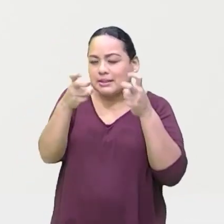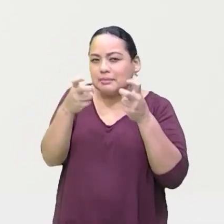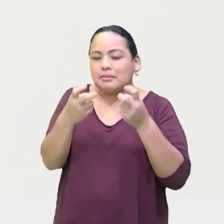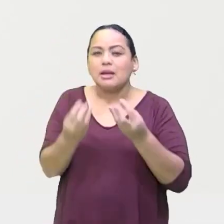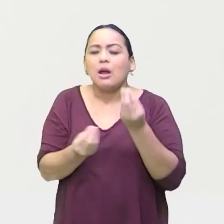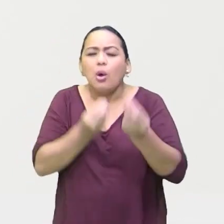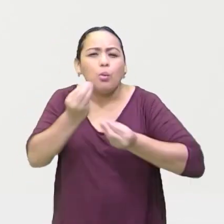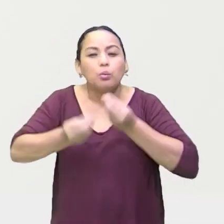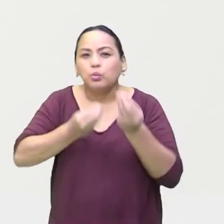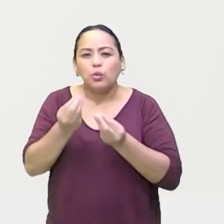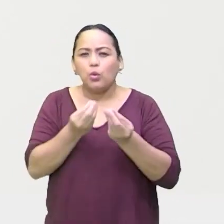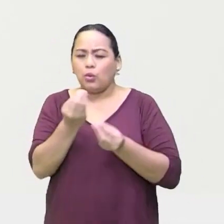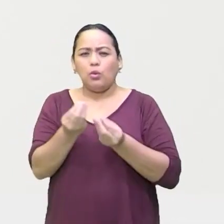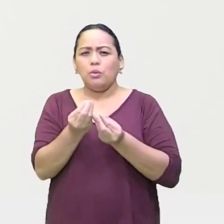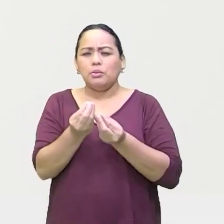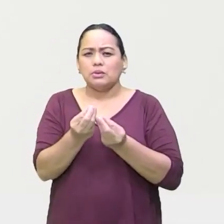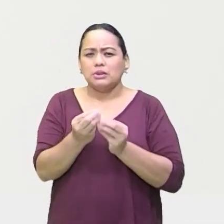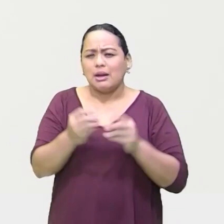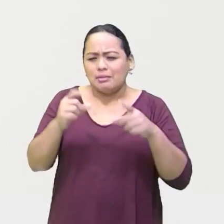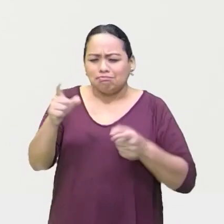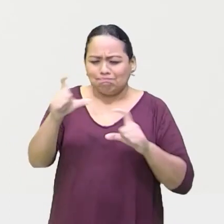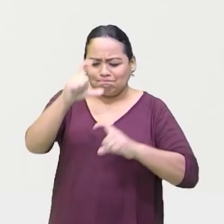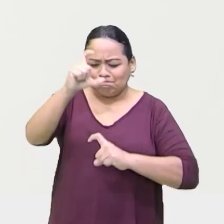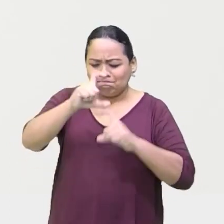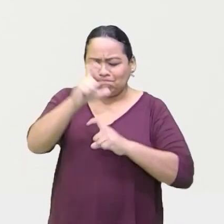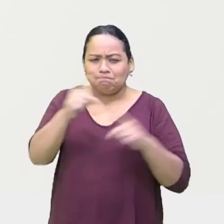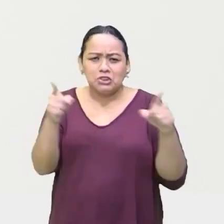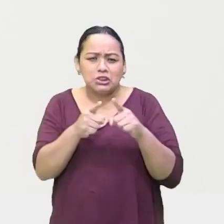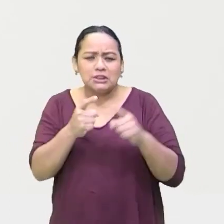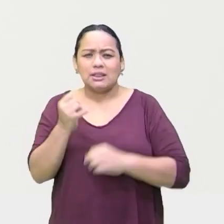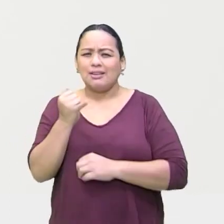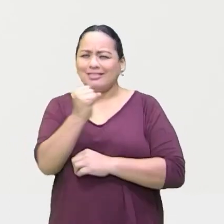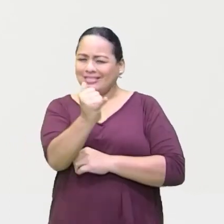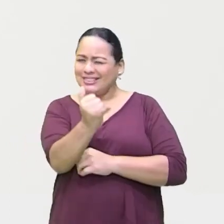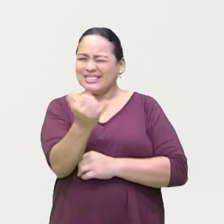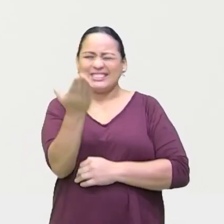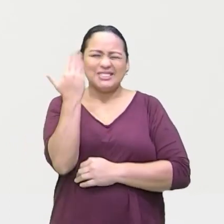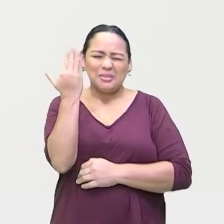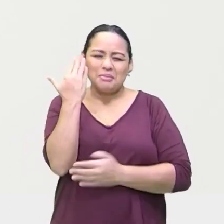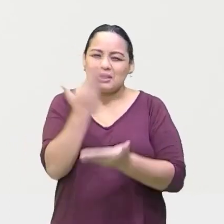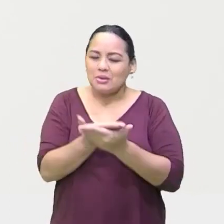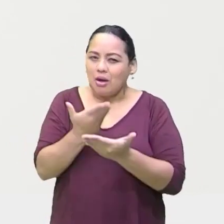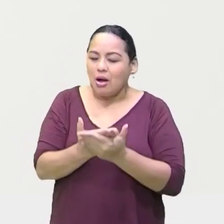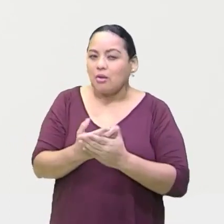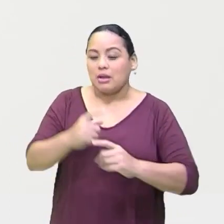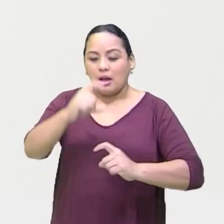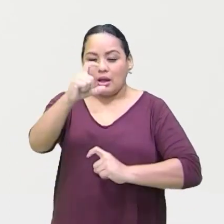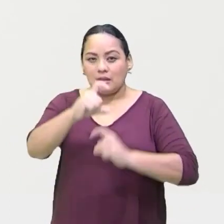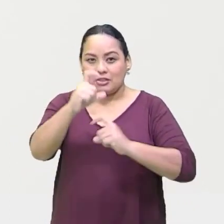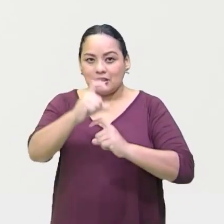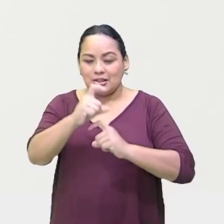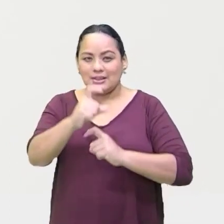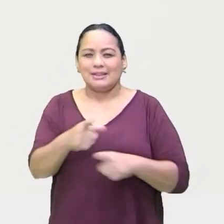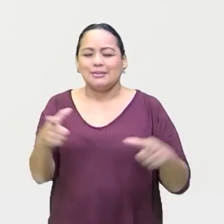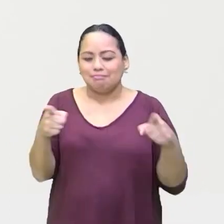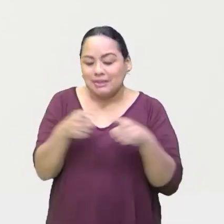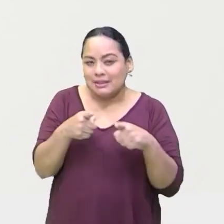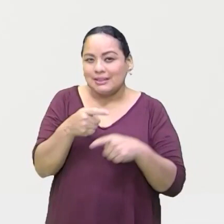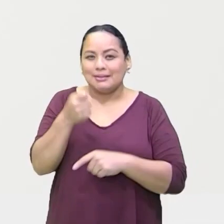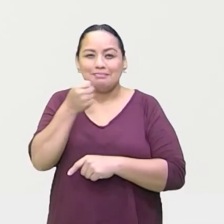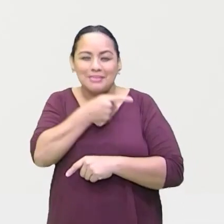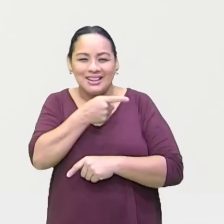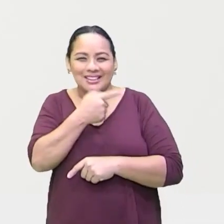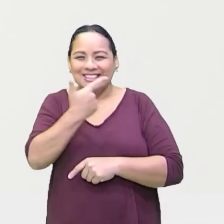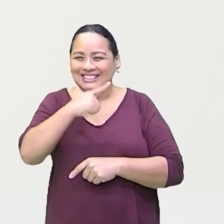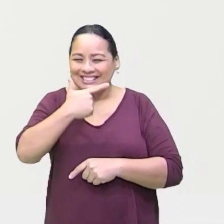é? Como é que funciona, professora, a tirinha. Eu falei para vocês no início, não é? Tem a tirinha, ó, humorística. Neste